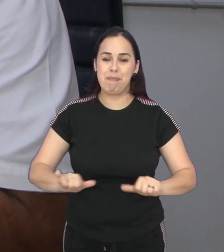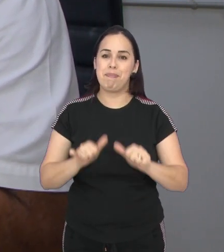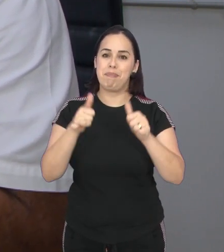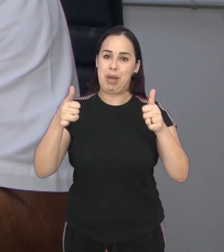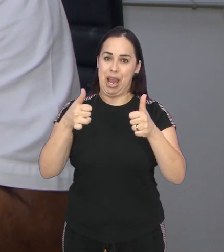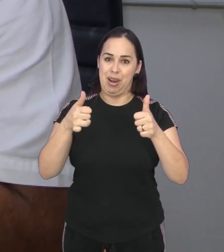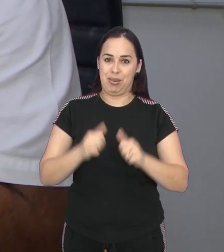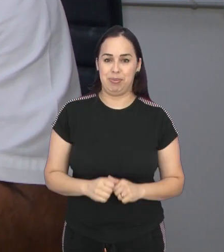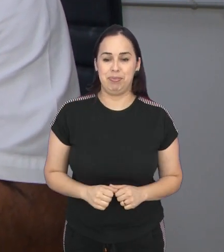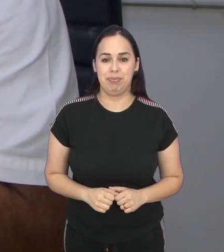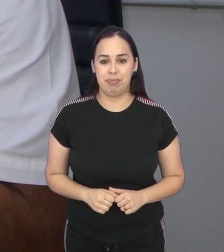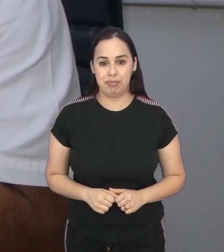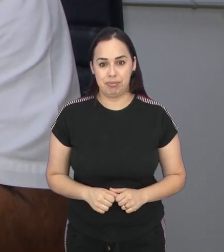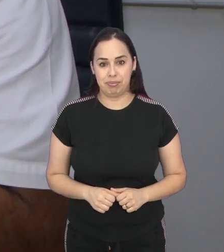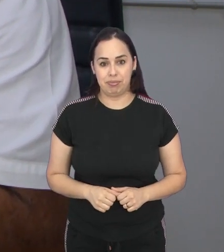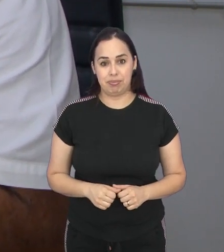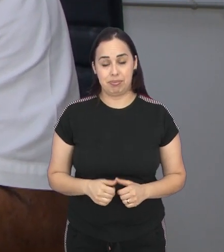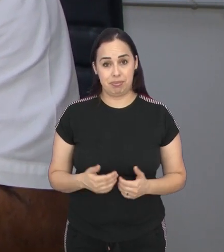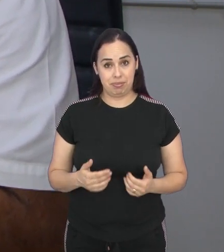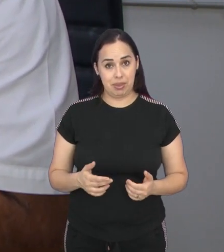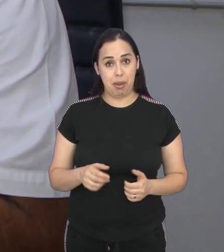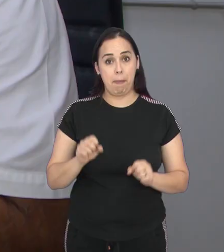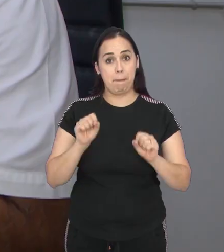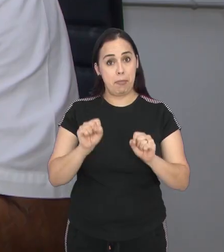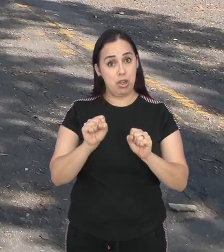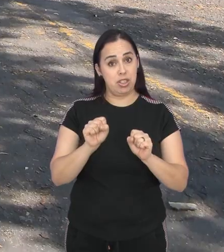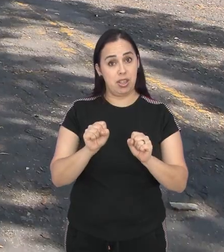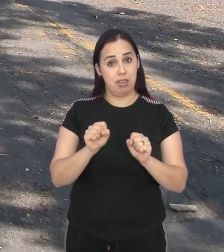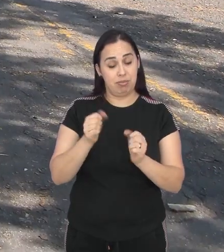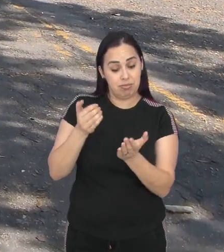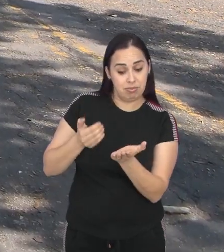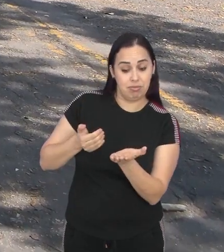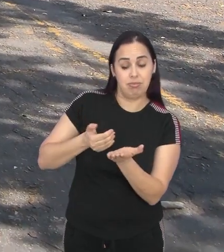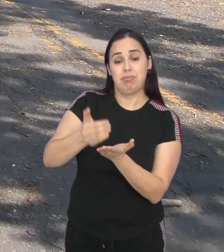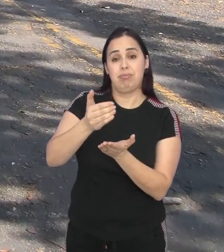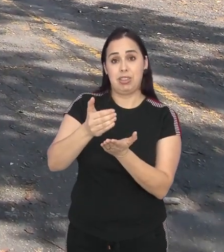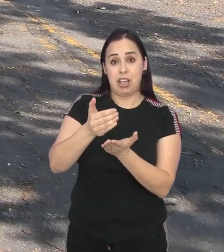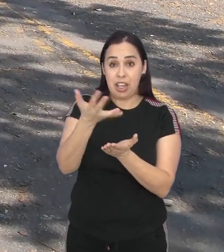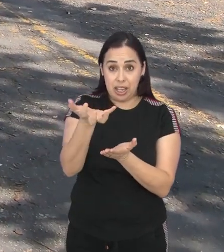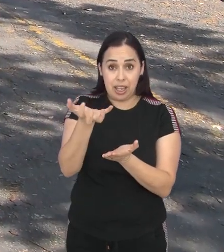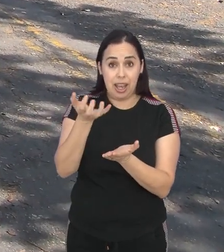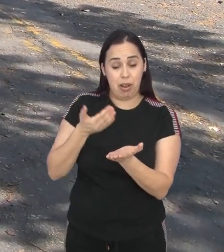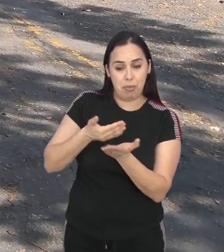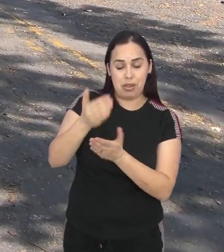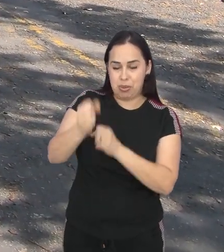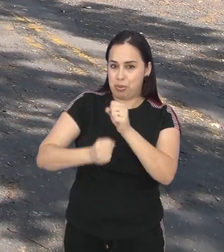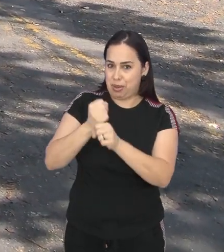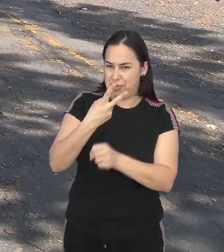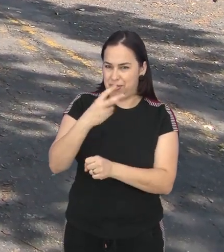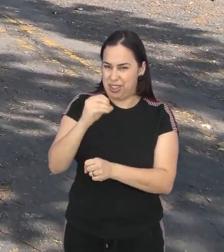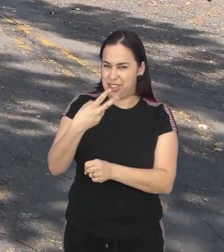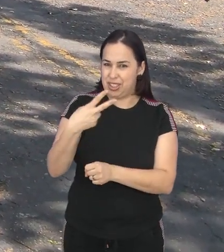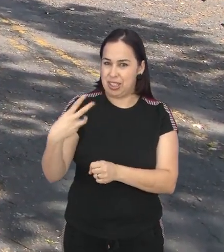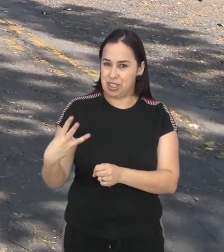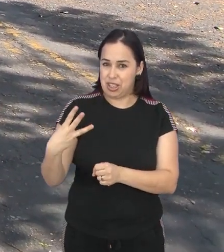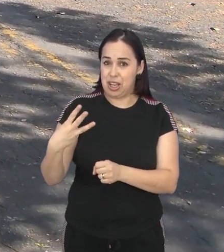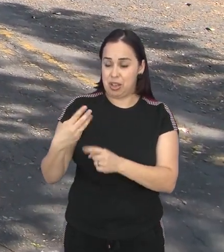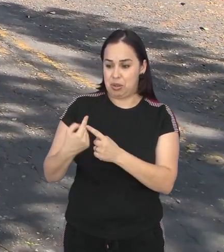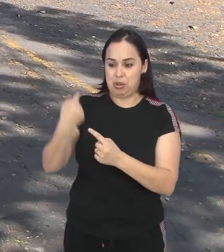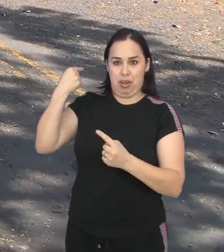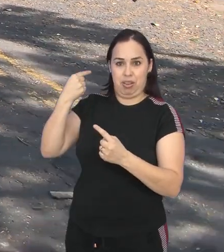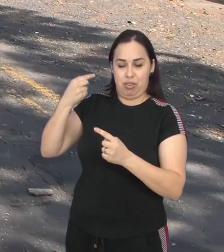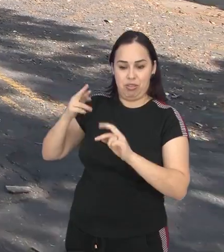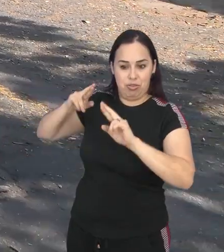de São José dos Campos a melhor saúde que vai ter do Brasil e este pode ser o pontapé inicial para quem quer começar